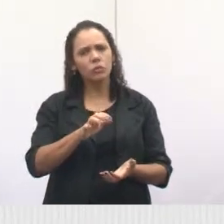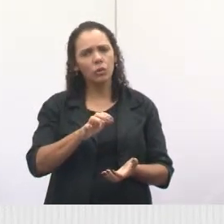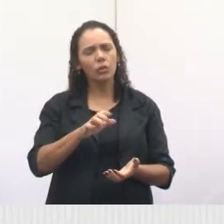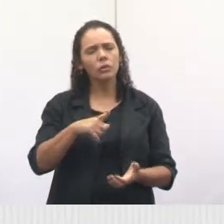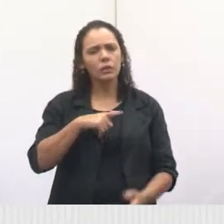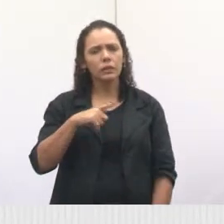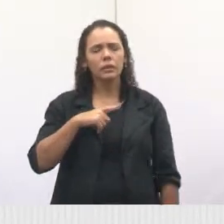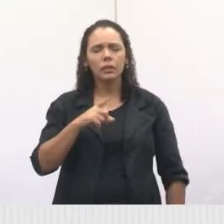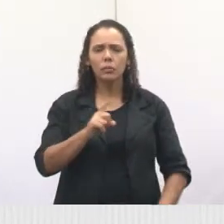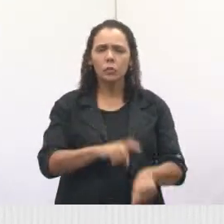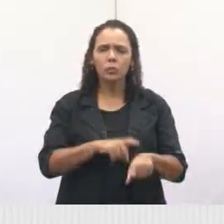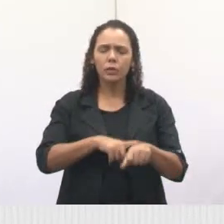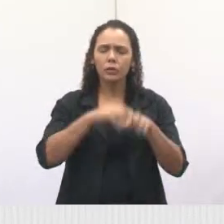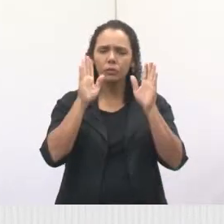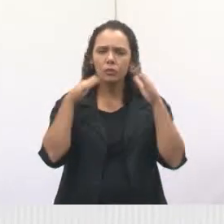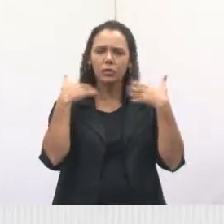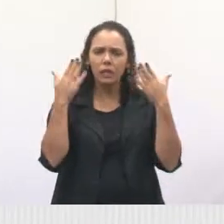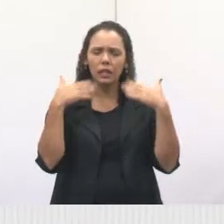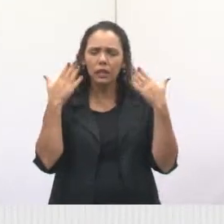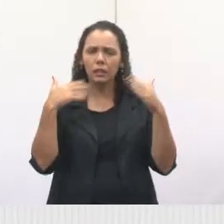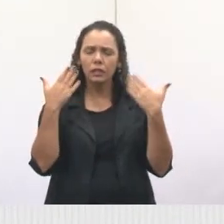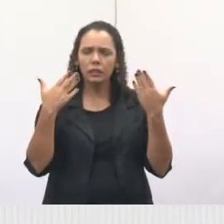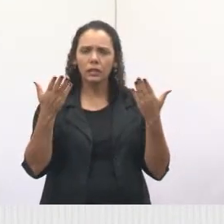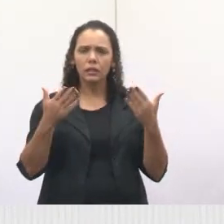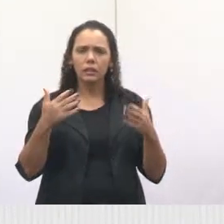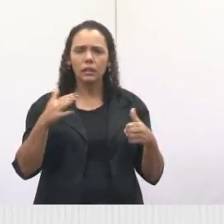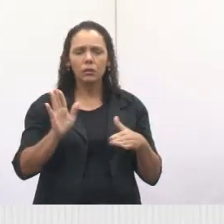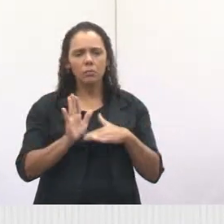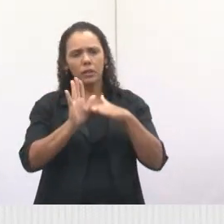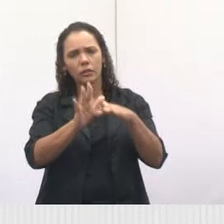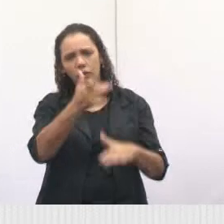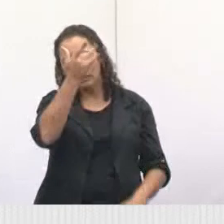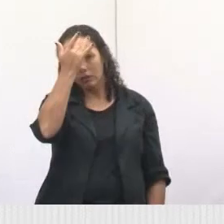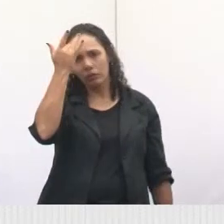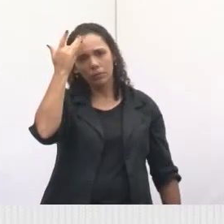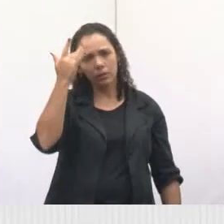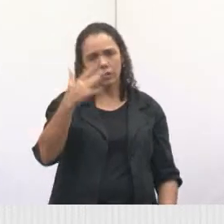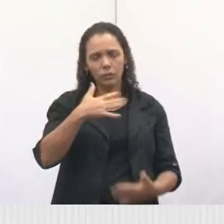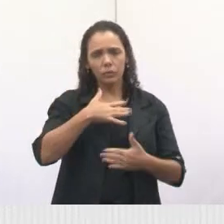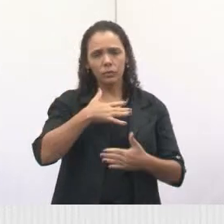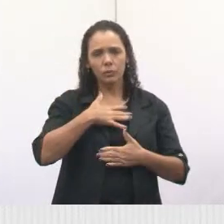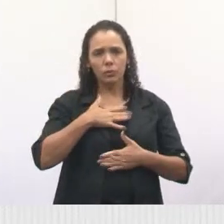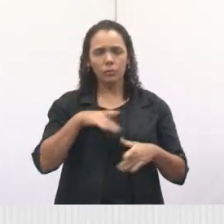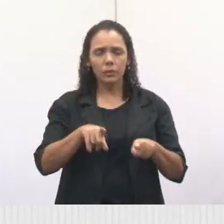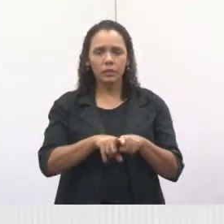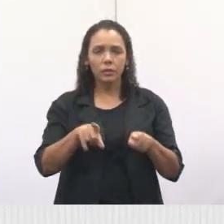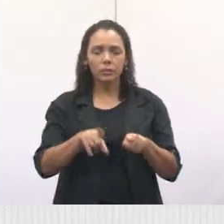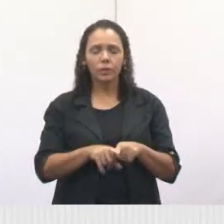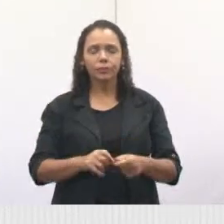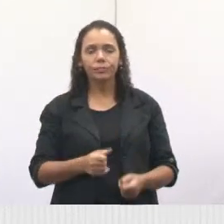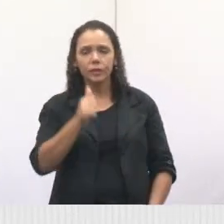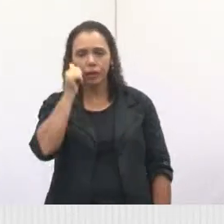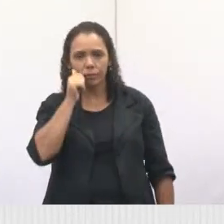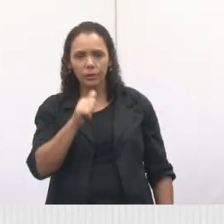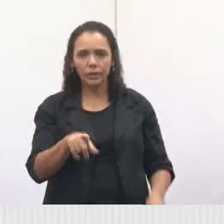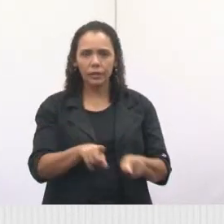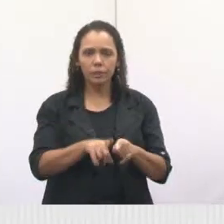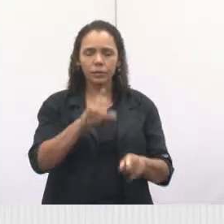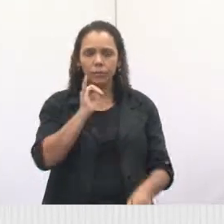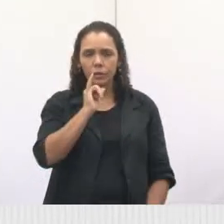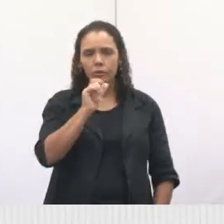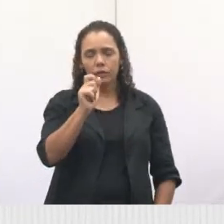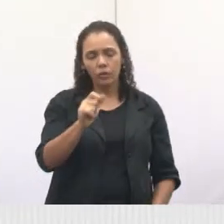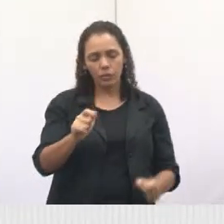lazer, cultural, para que a gente ajude na saúde mental e física dos idosos. Ela também pede que o salão